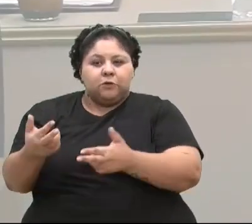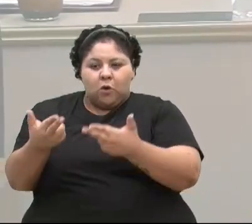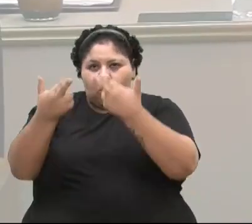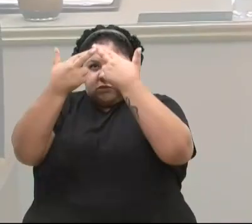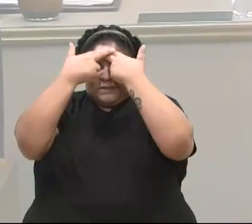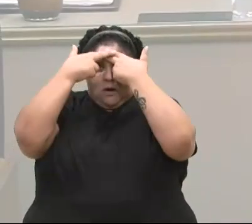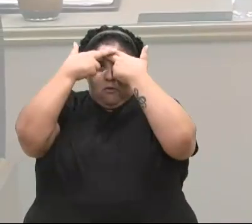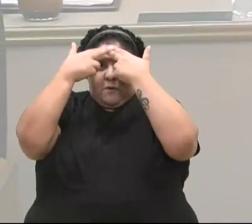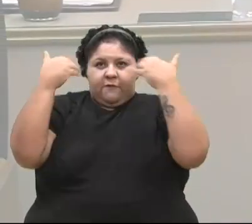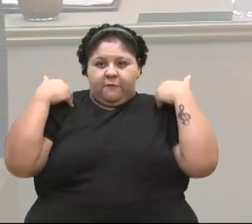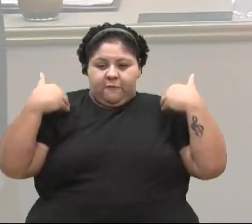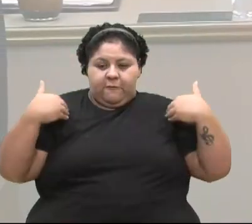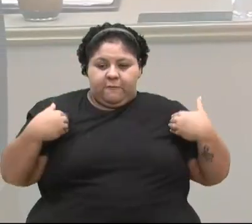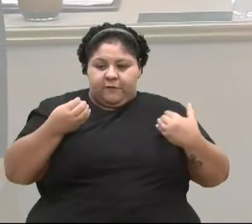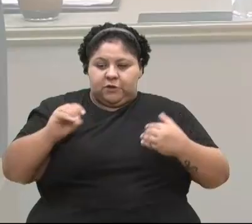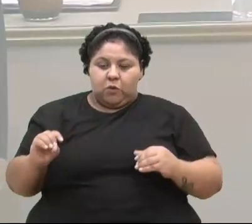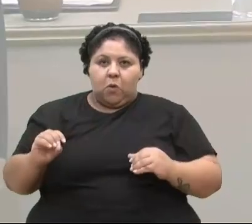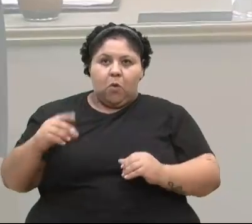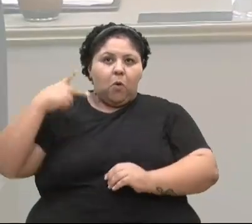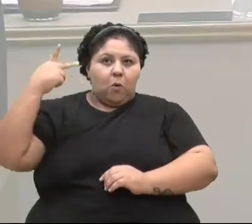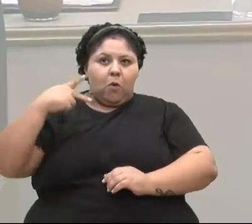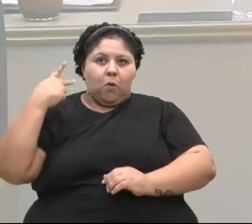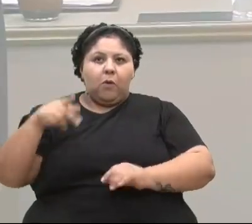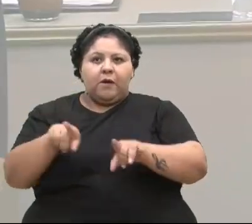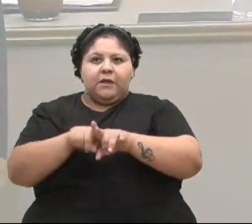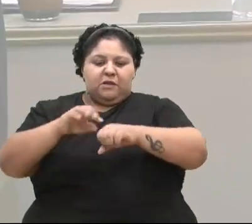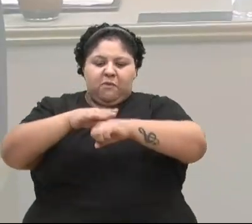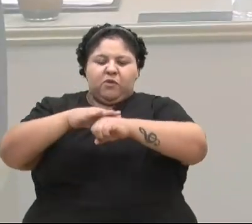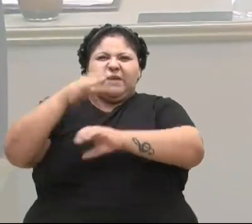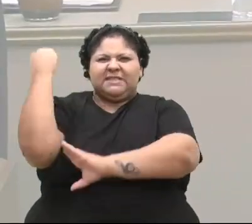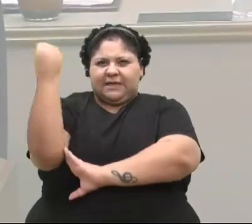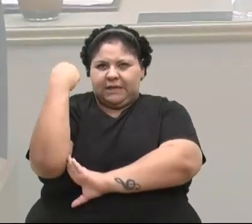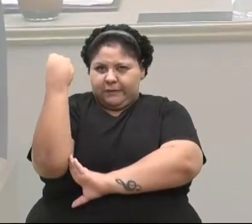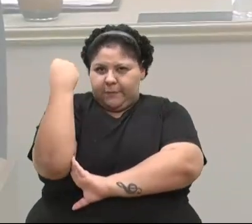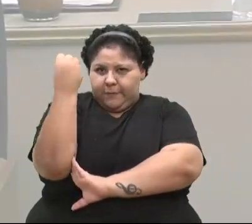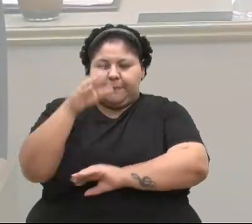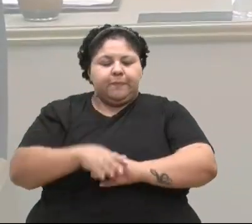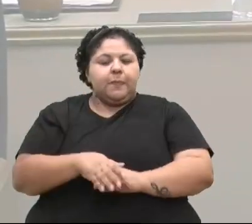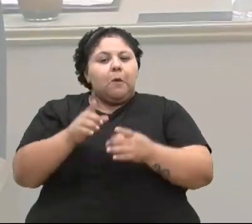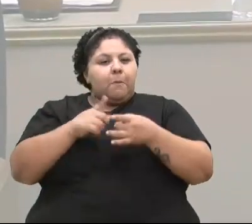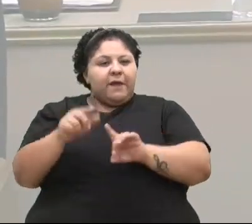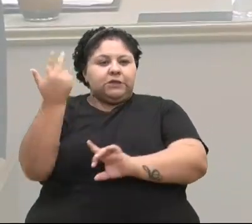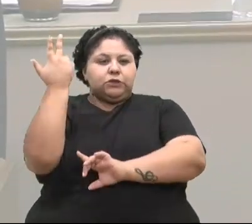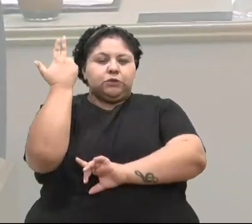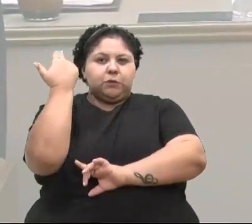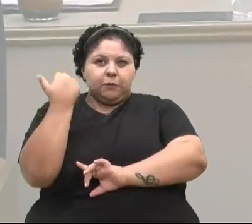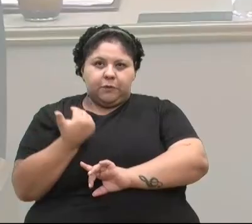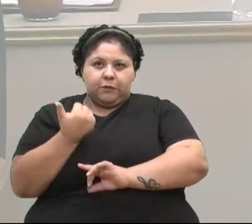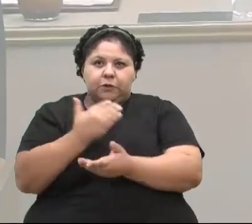físico, psicológico ou mesmo uma infecção grave. O mais comum é que o quadro comece com uma